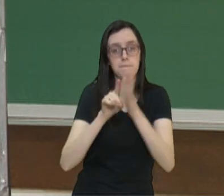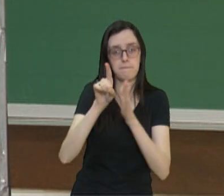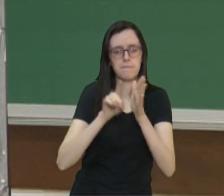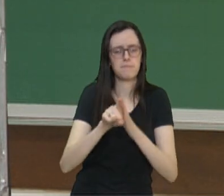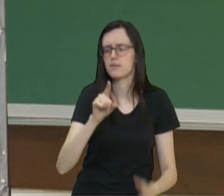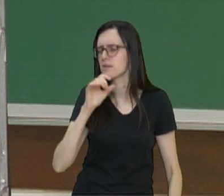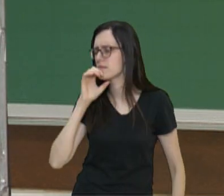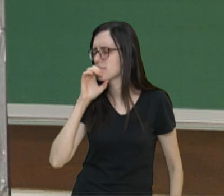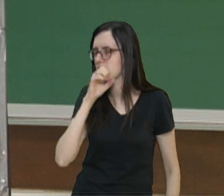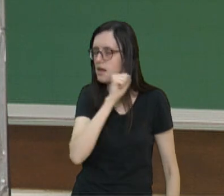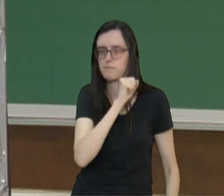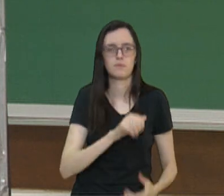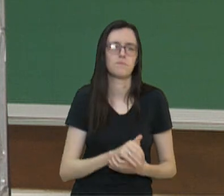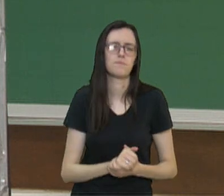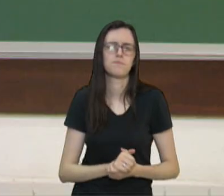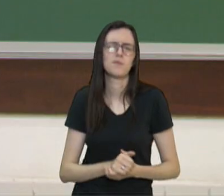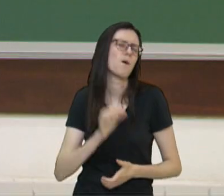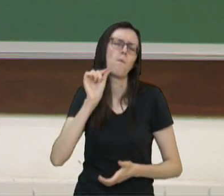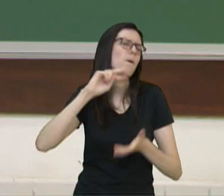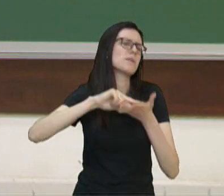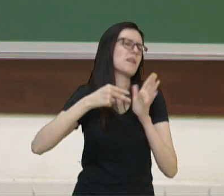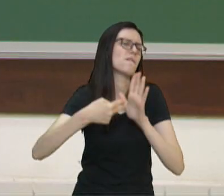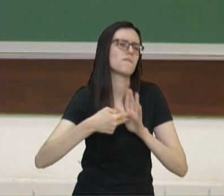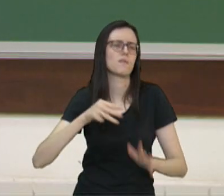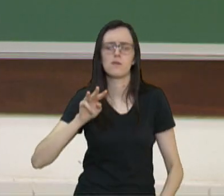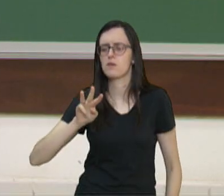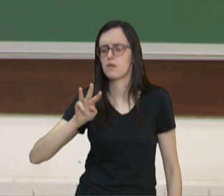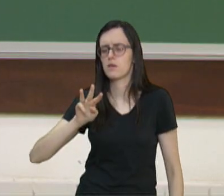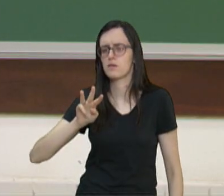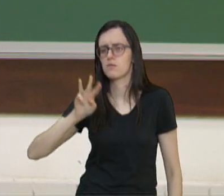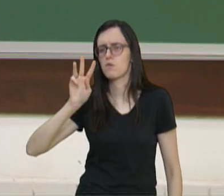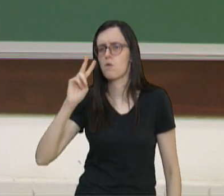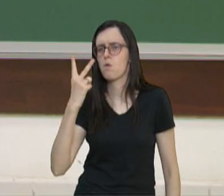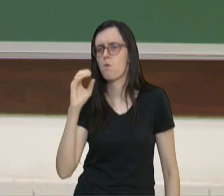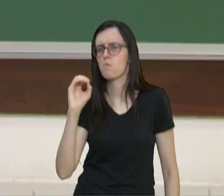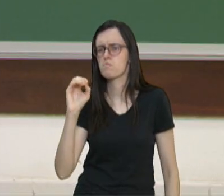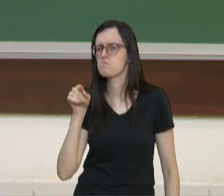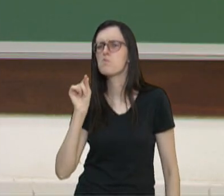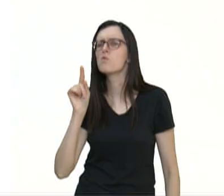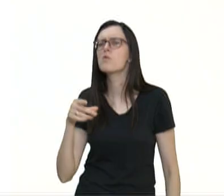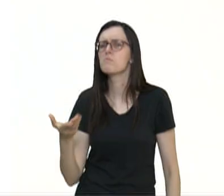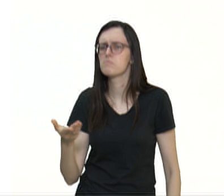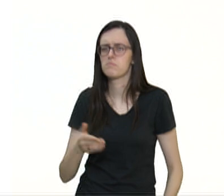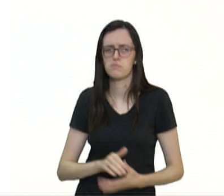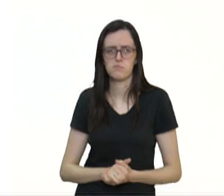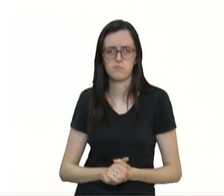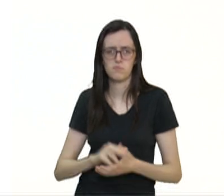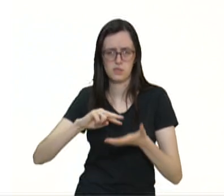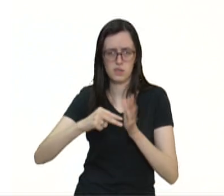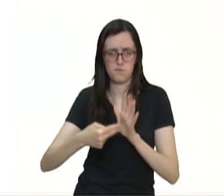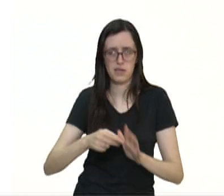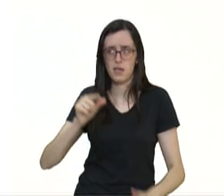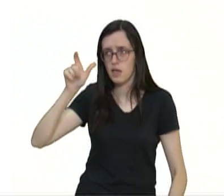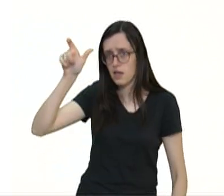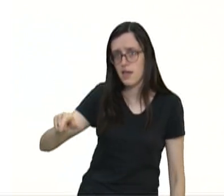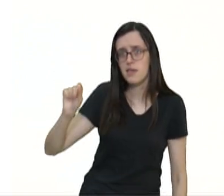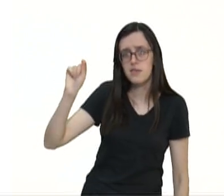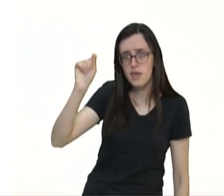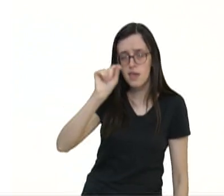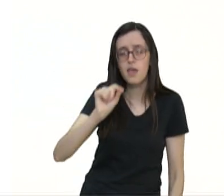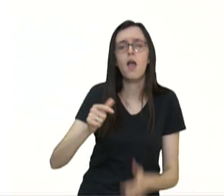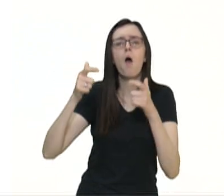bem rapidinho. O que significa o pronome interrogativo who? Ele significa quem,